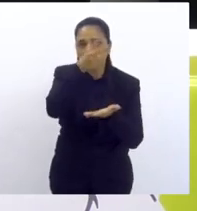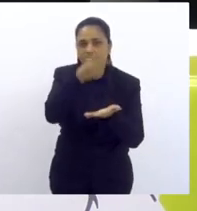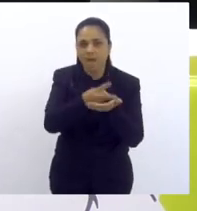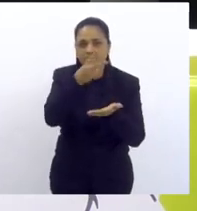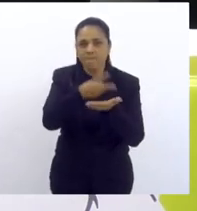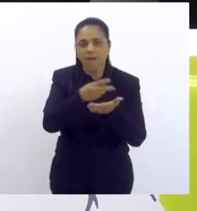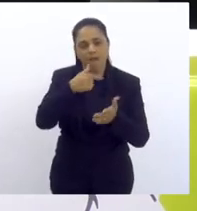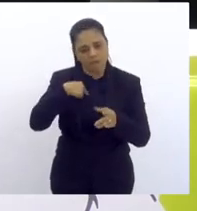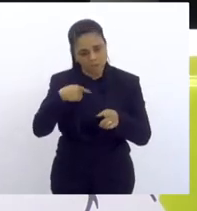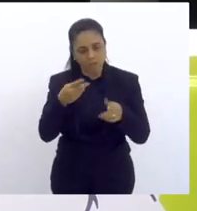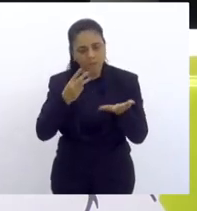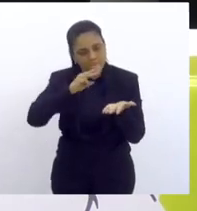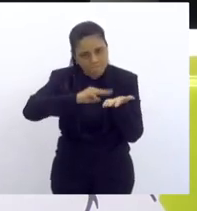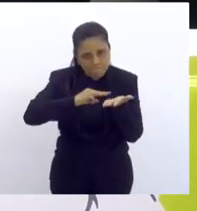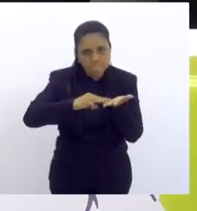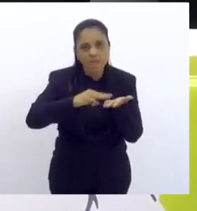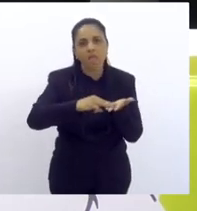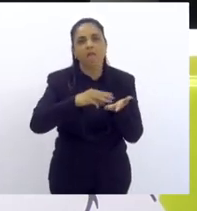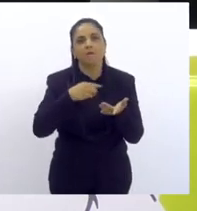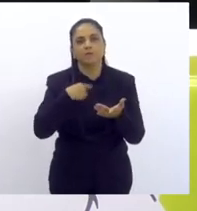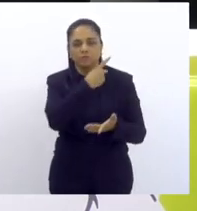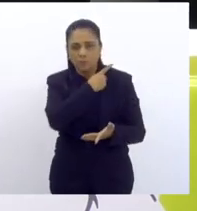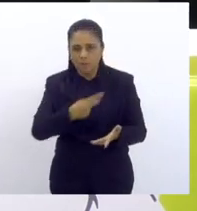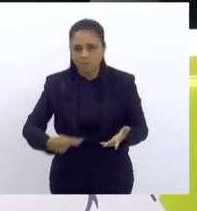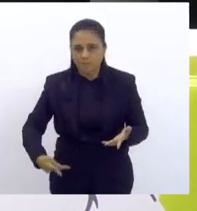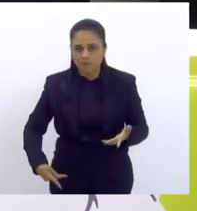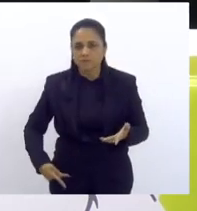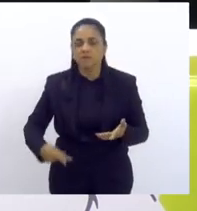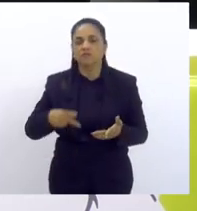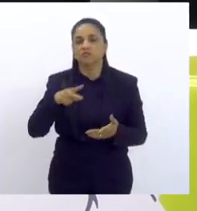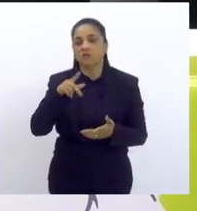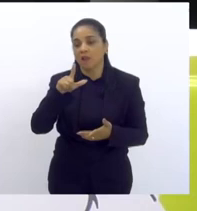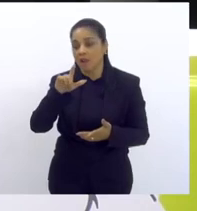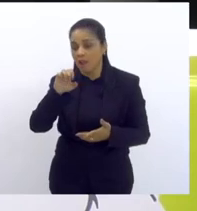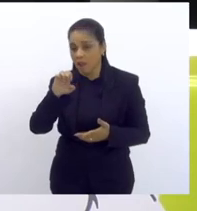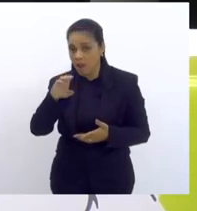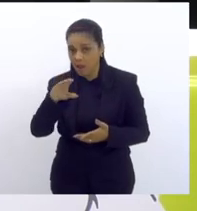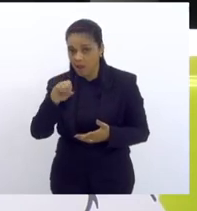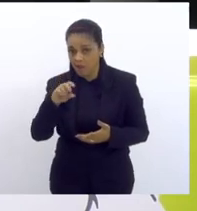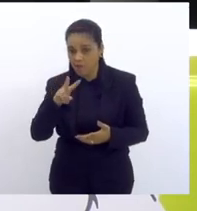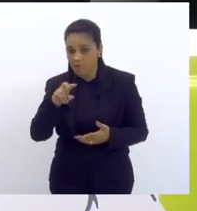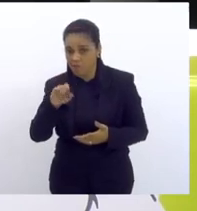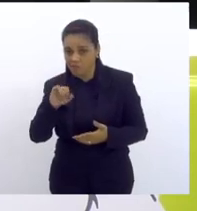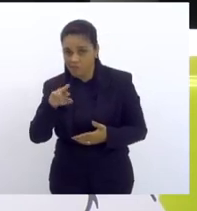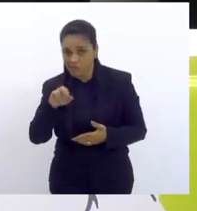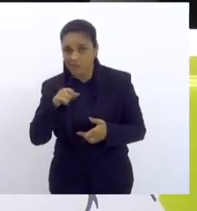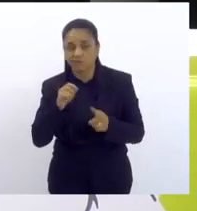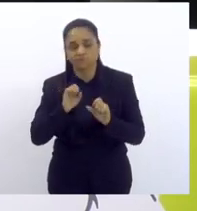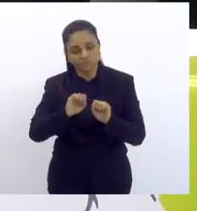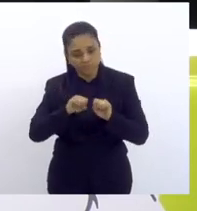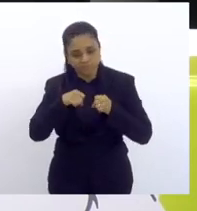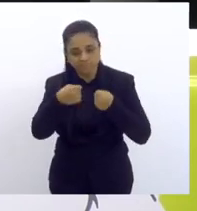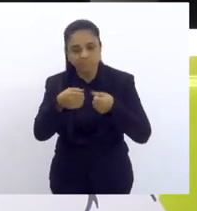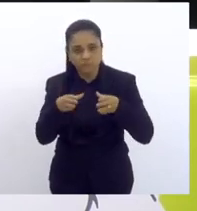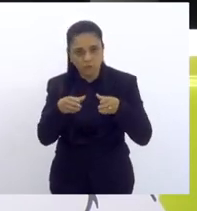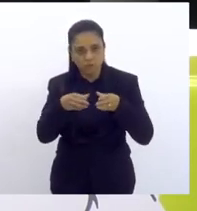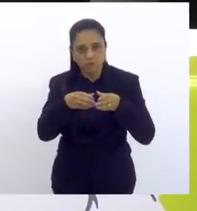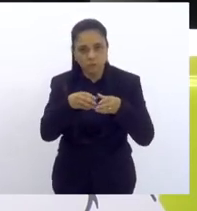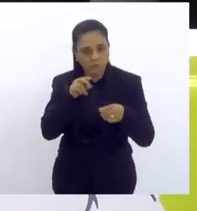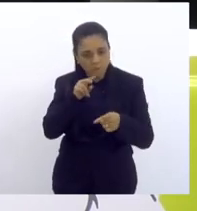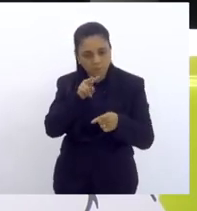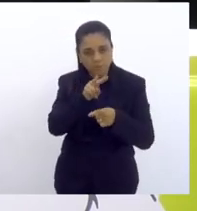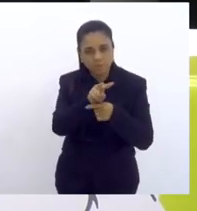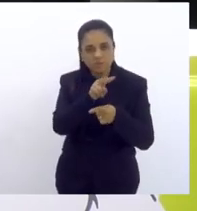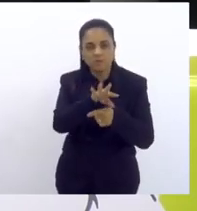sou membro ali do nosso Presidente Léo Vieira da comissão de defesa e proteção dos animais para que a